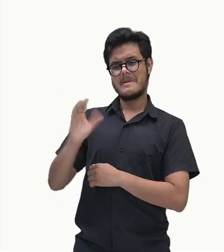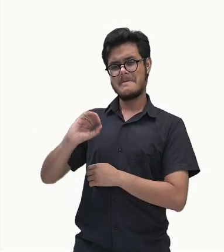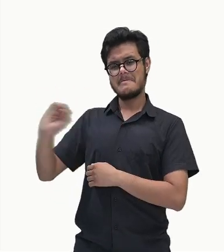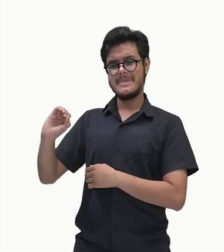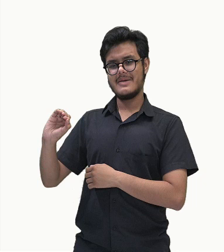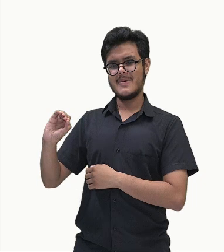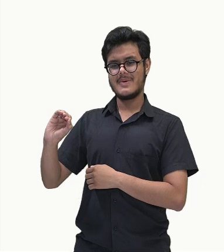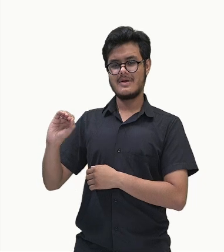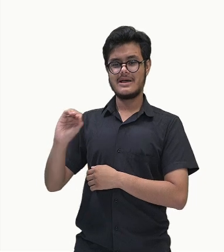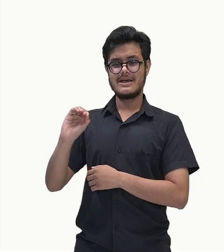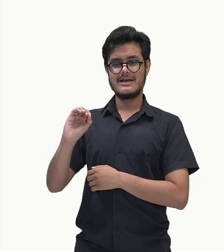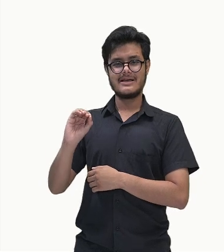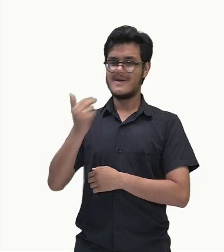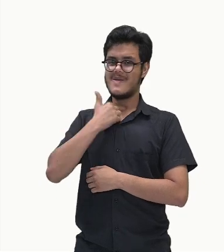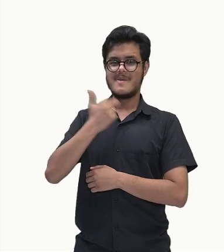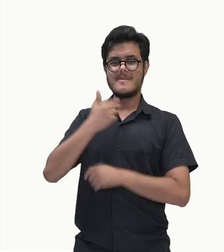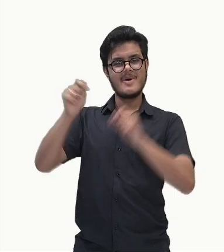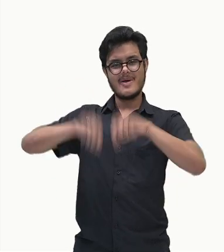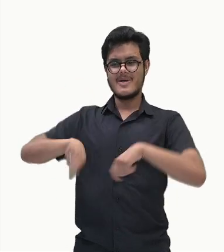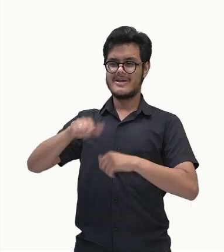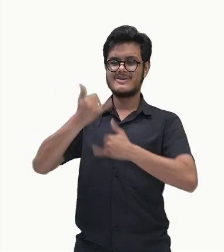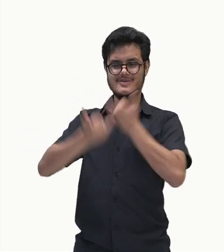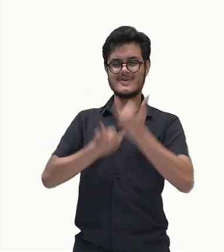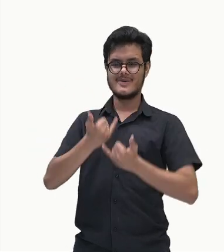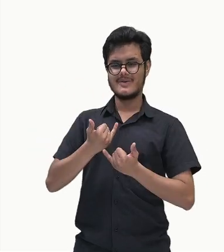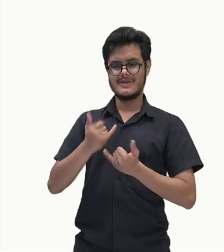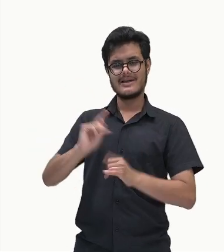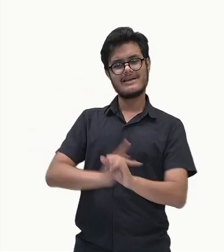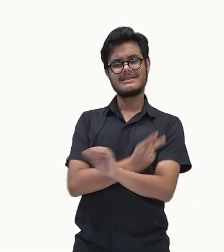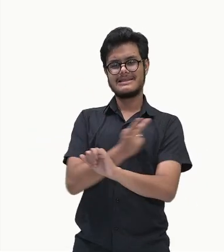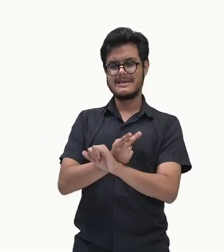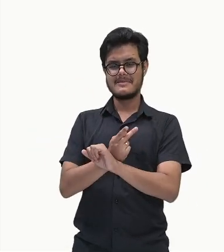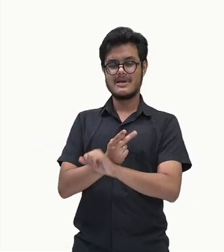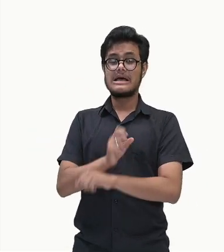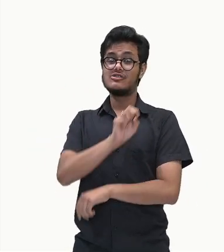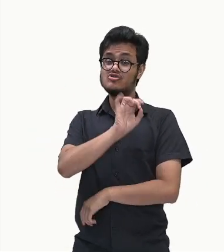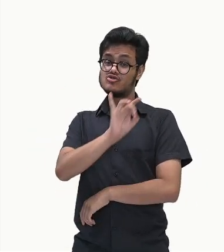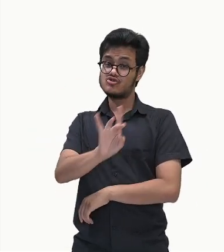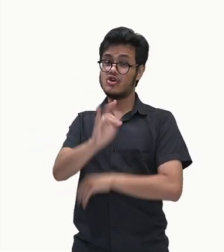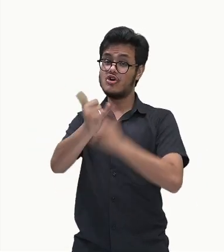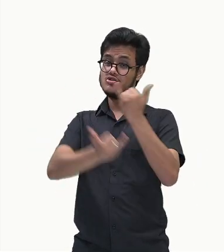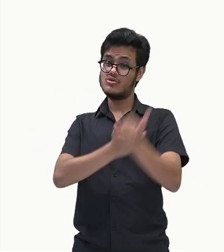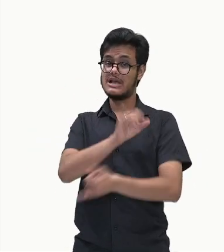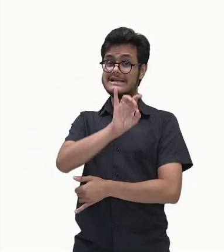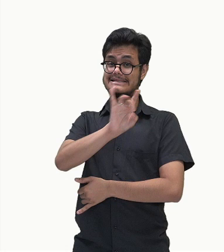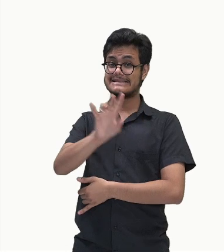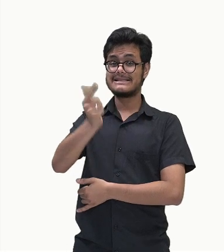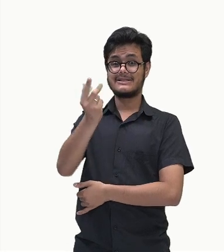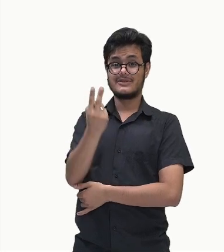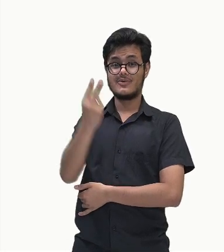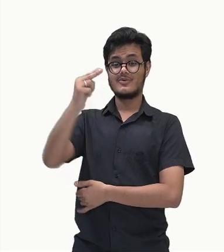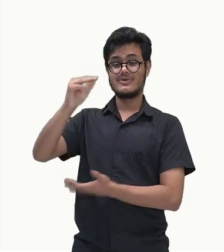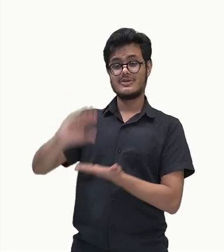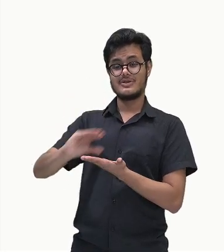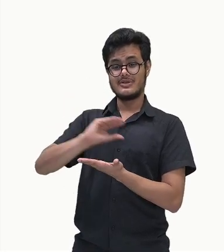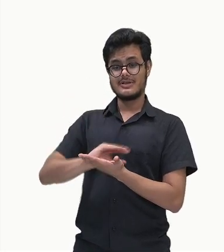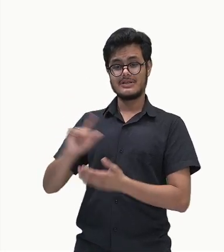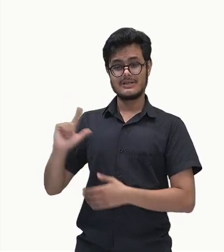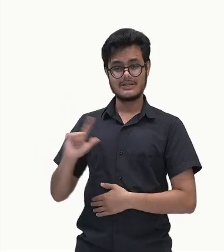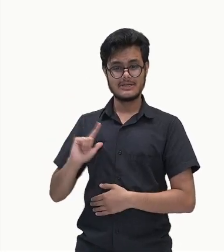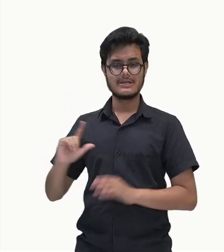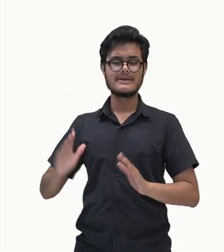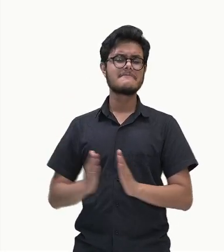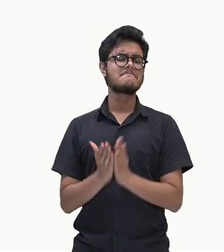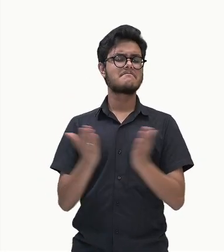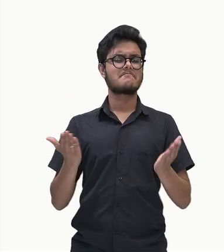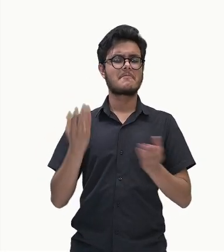jogada se perder vai perder r$ 1.000 de novo vai perder todo o seu dinheiro não vai poder jogar então vamos analisar aqui quais as